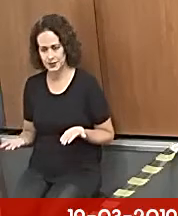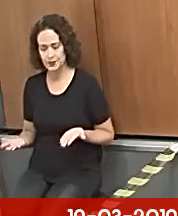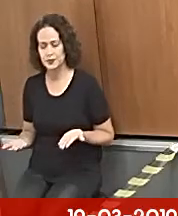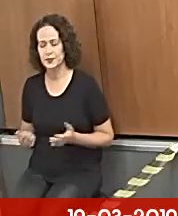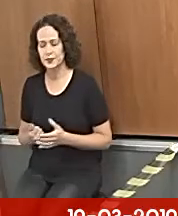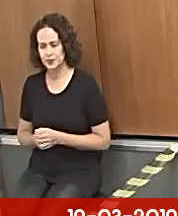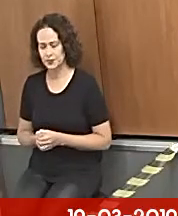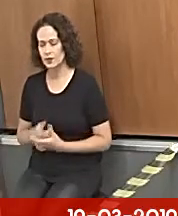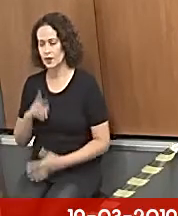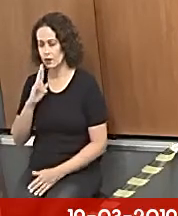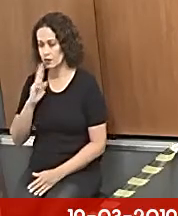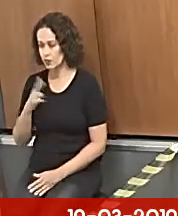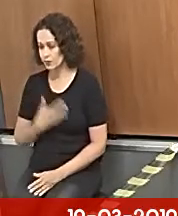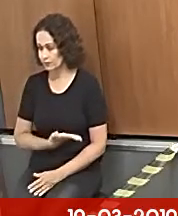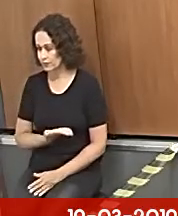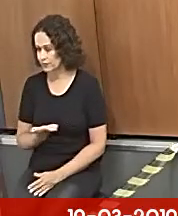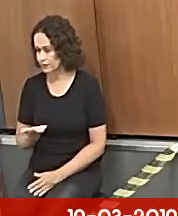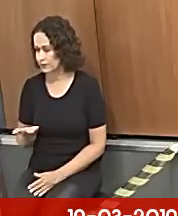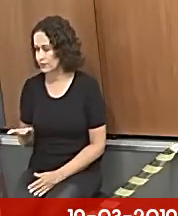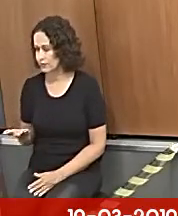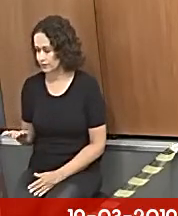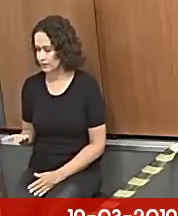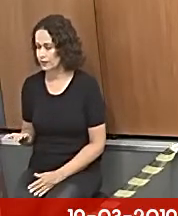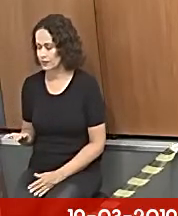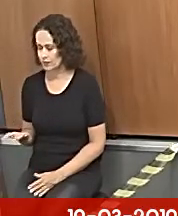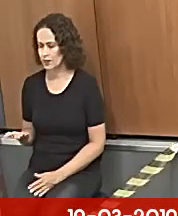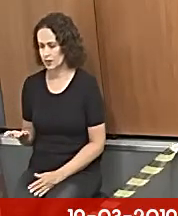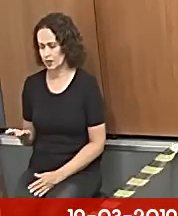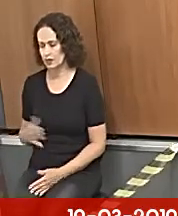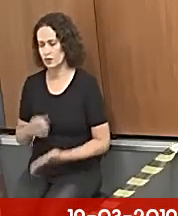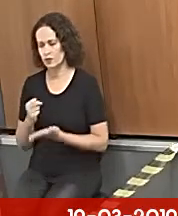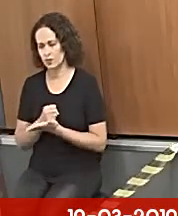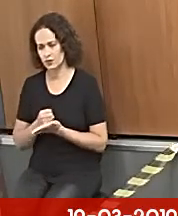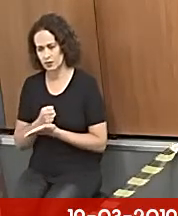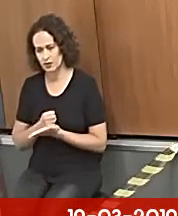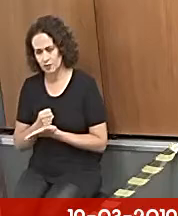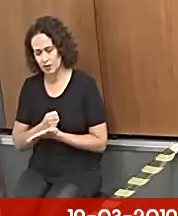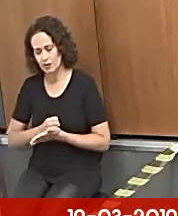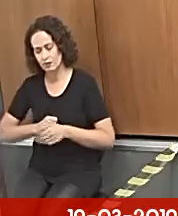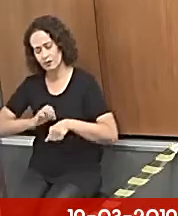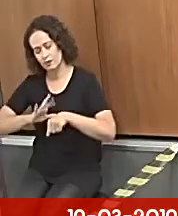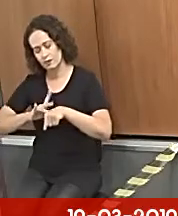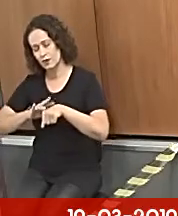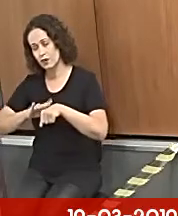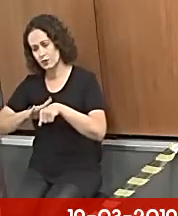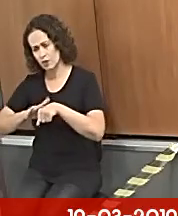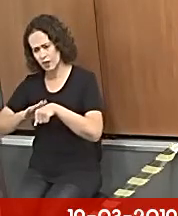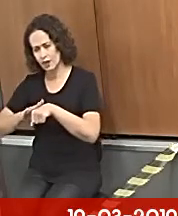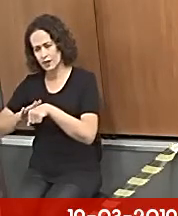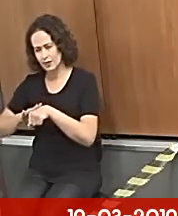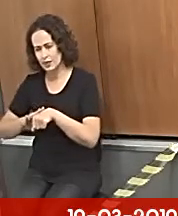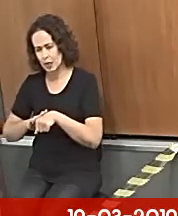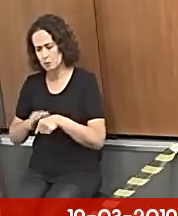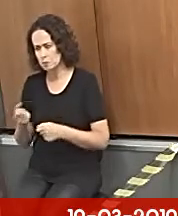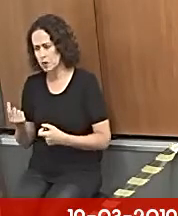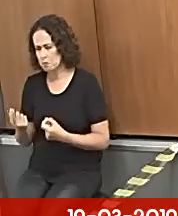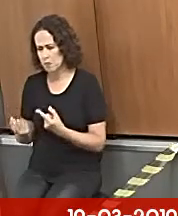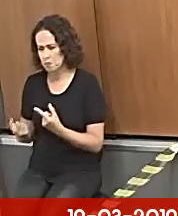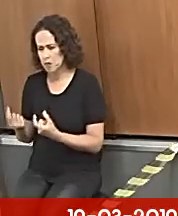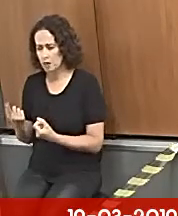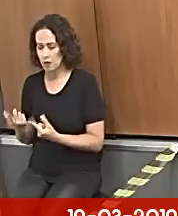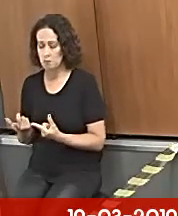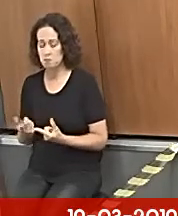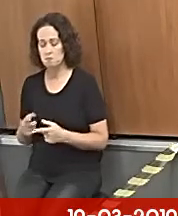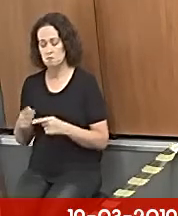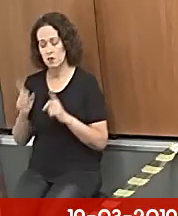resposta de vocês sobre a os medicamentos da doença rara que no cinema nem aquela reunião na semana passada